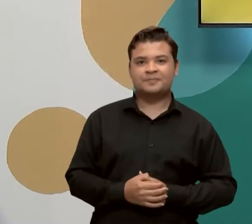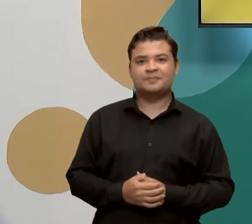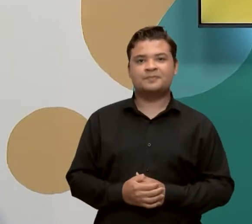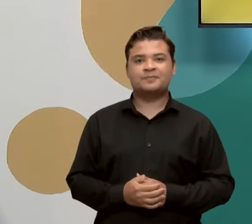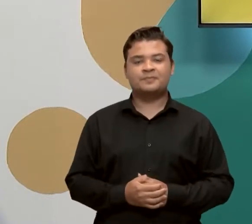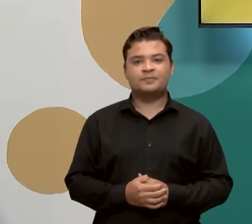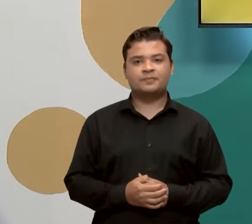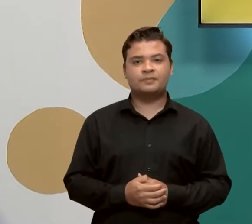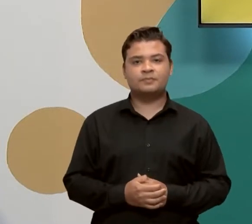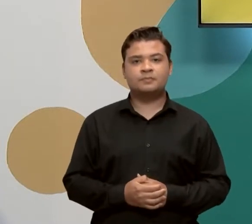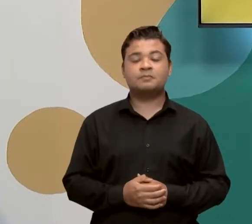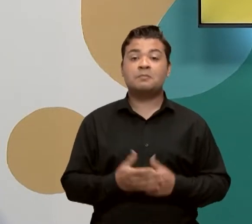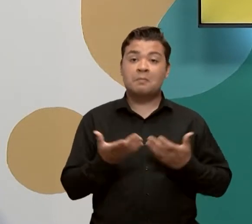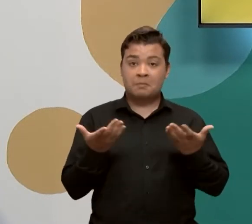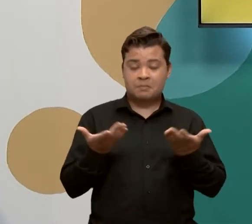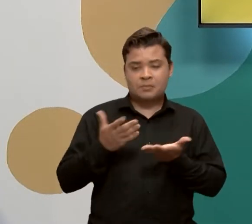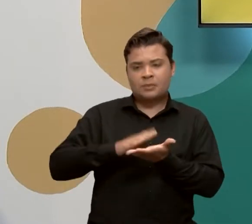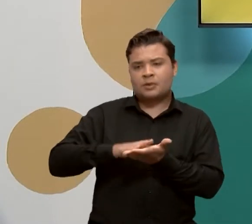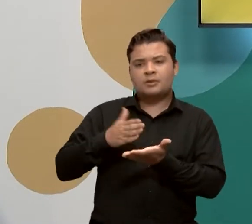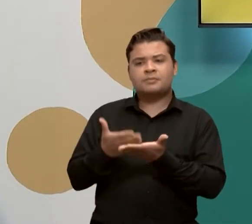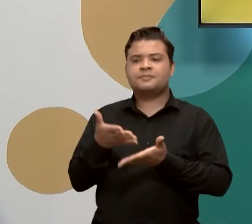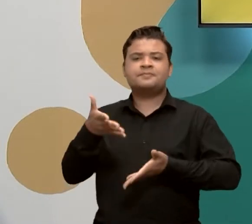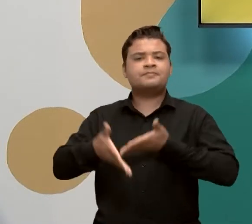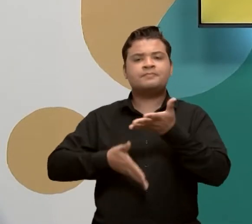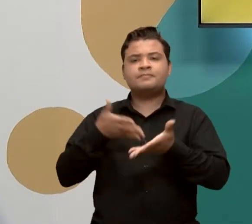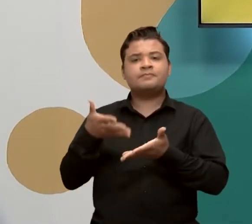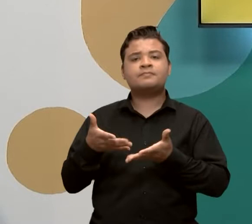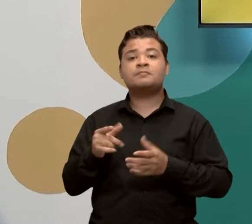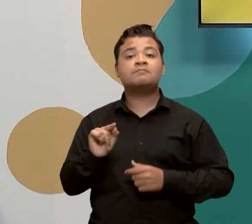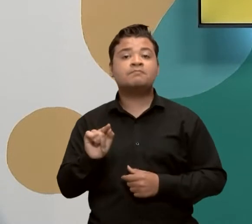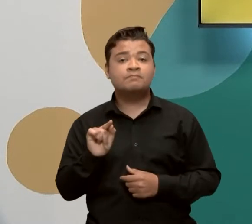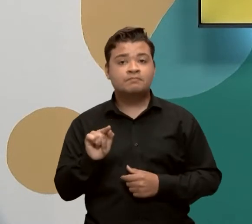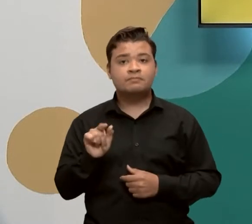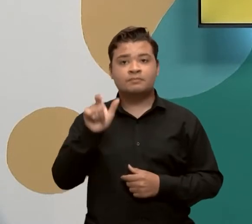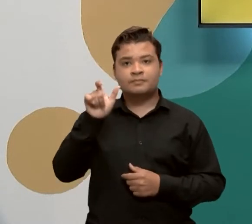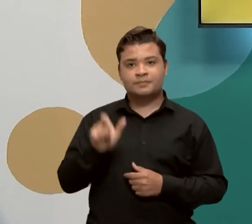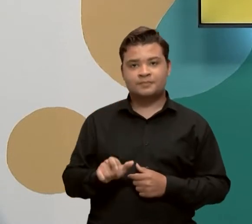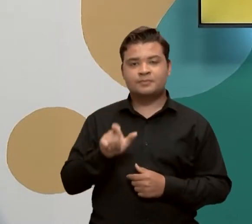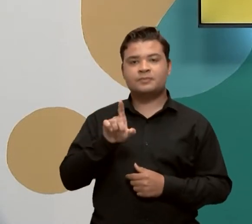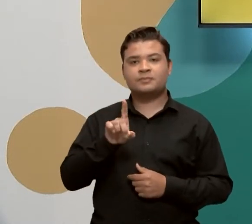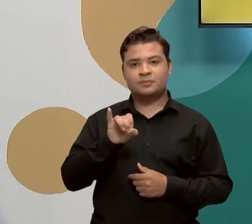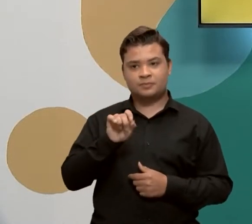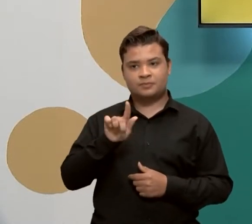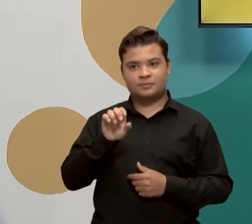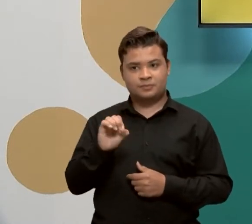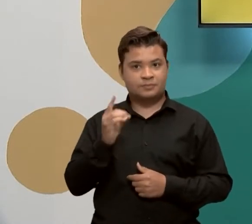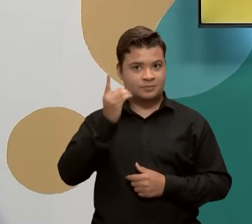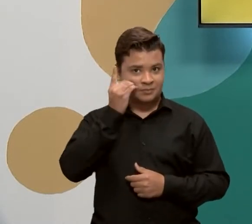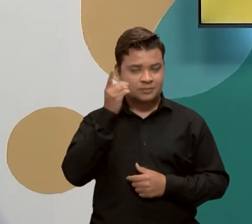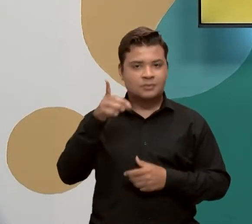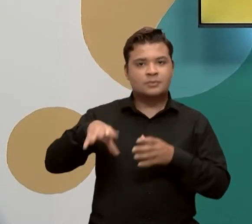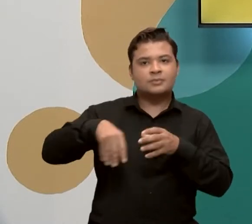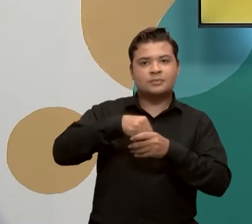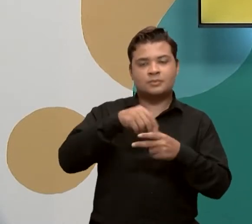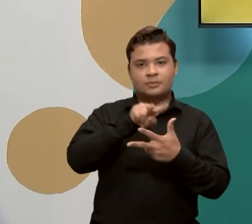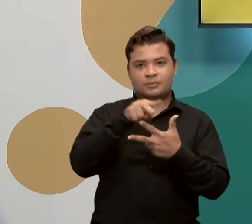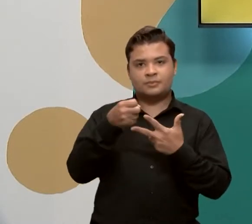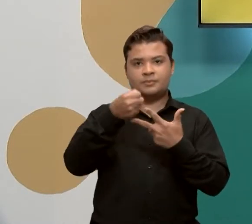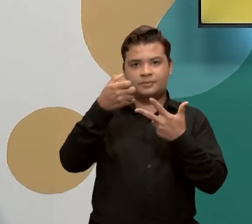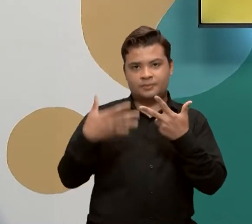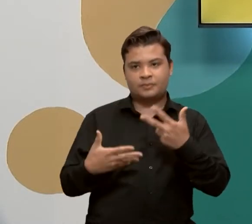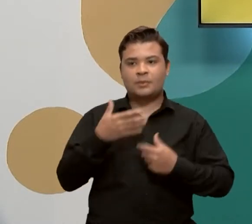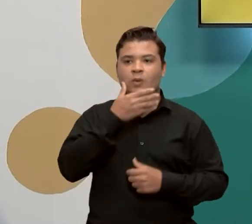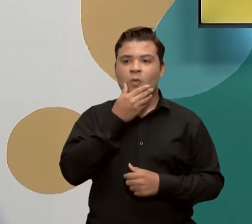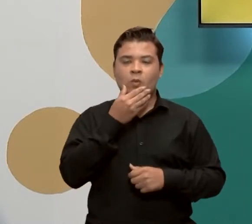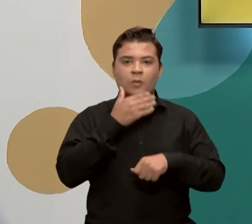629-9181-1406. Quem faz a interpretação para Libras agora é o Diego Marques. Ele faz parte do Labitave, é um homem de